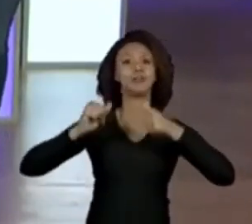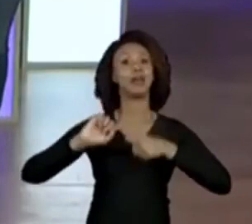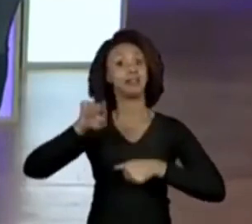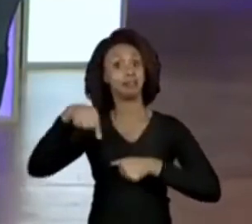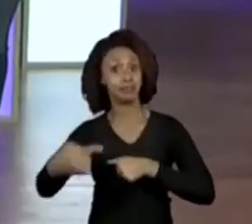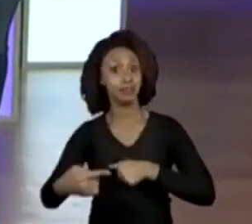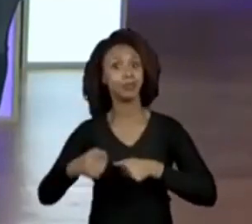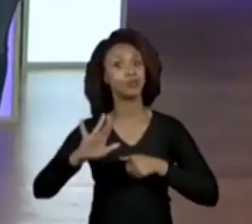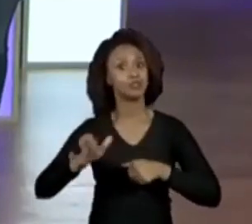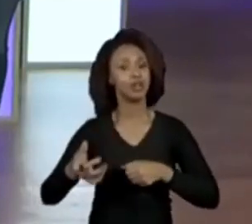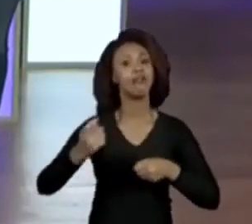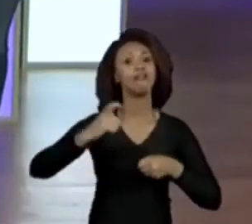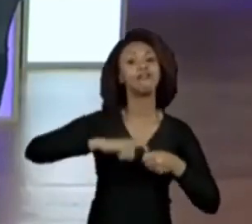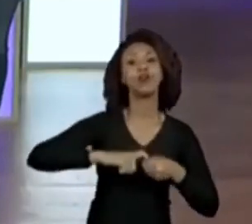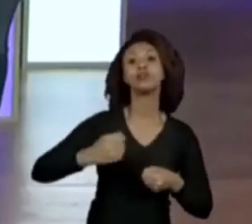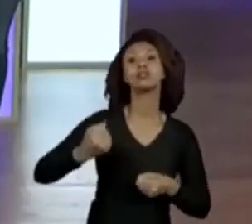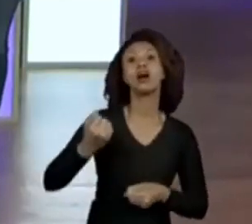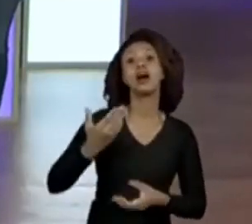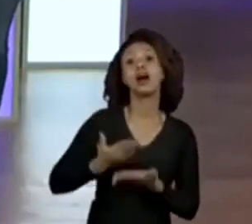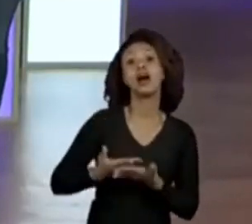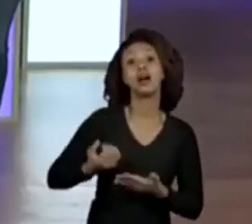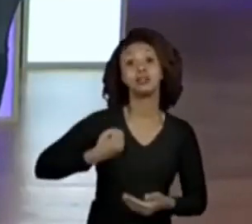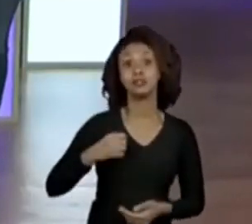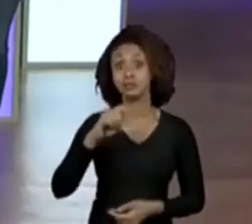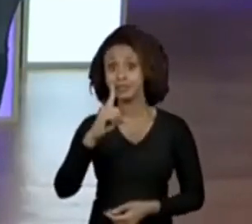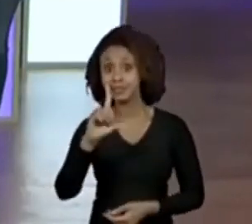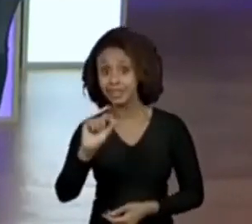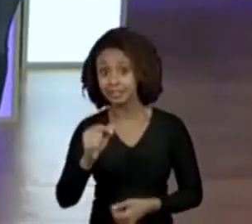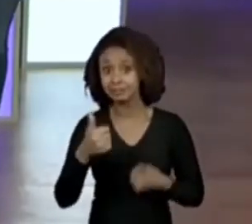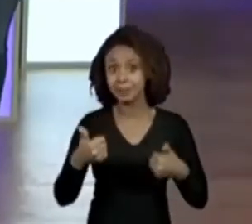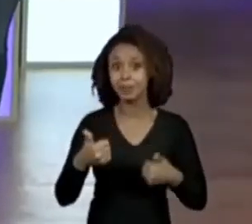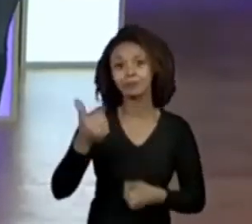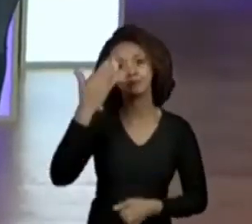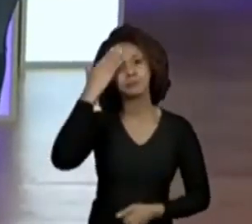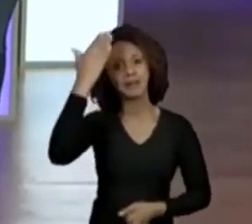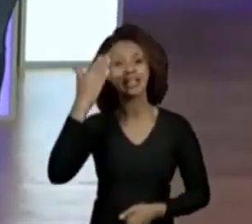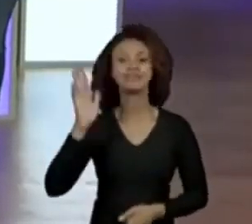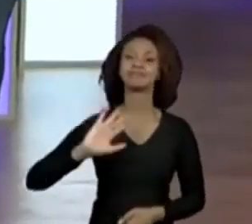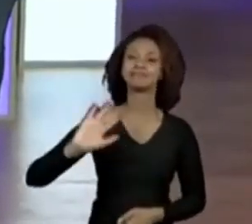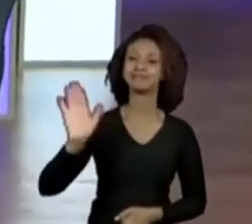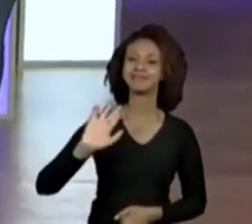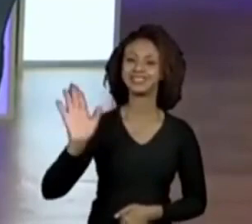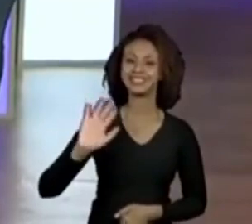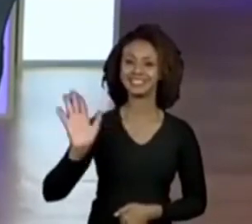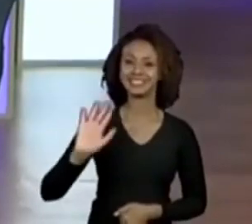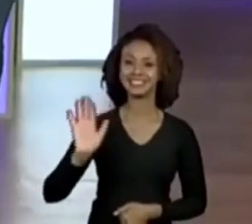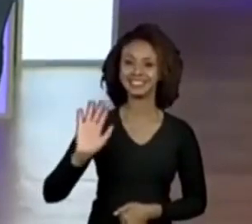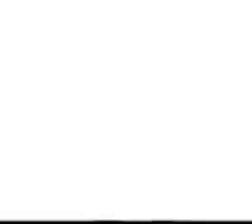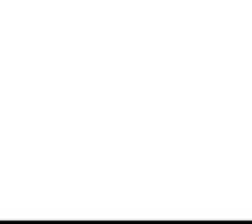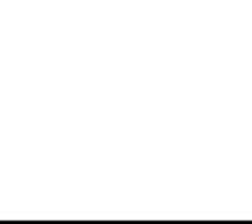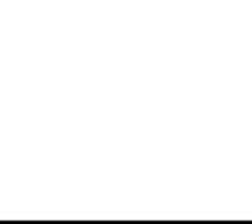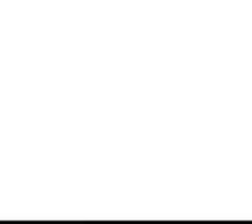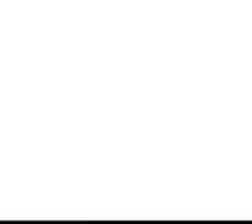gente volta com aula 10, tá bom? Muito obrigada. Tchau, tchau. Tchau.